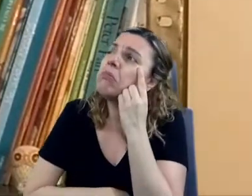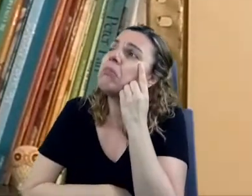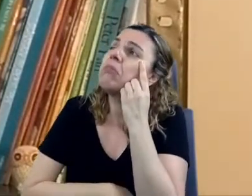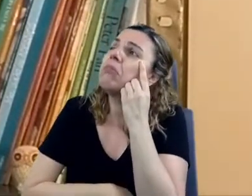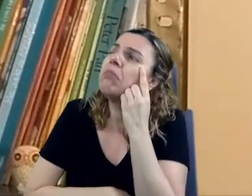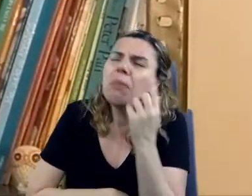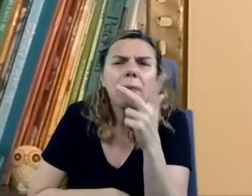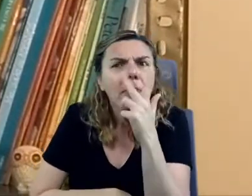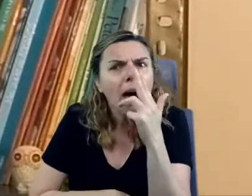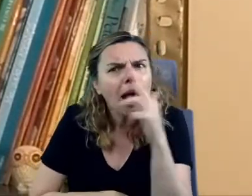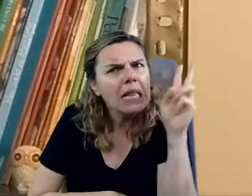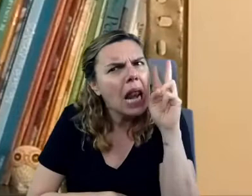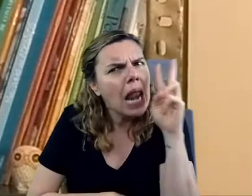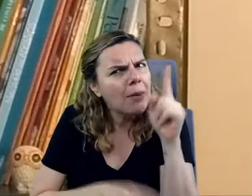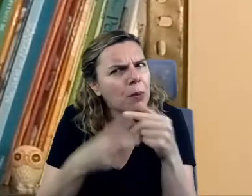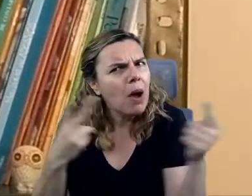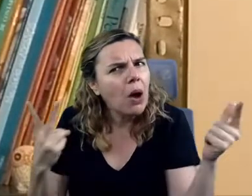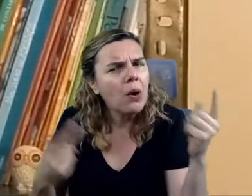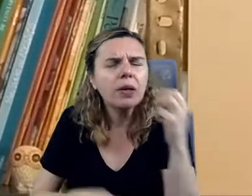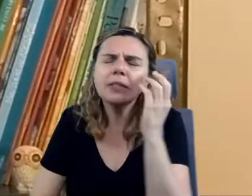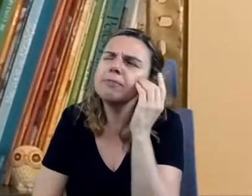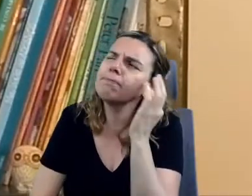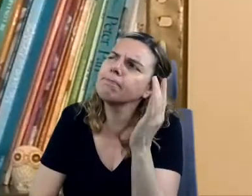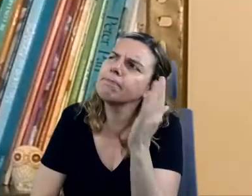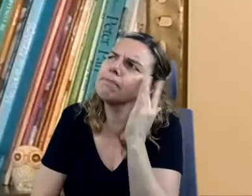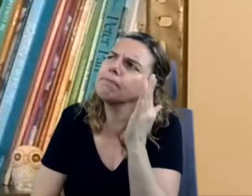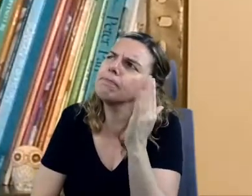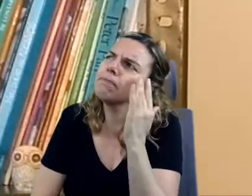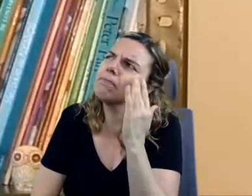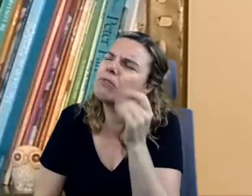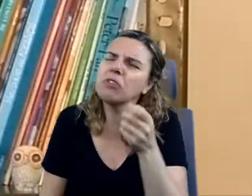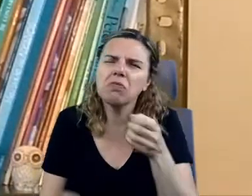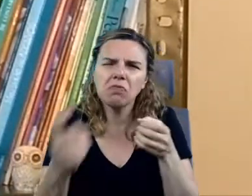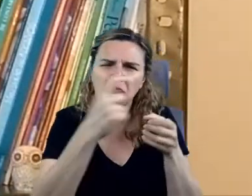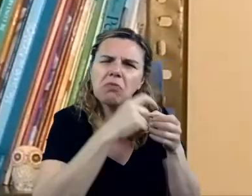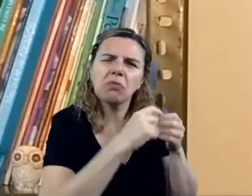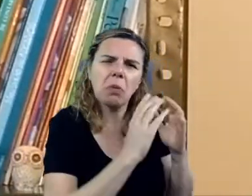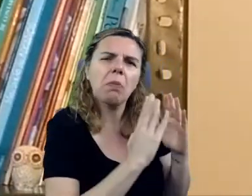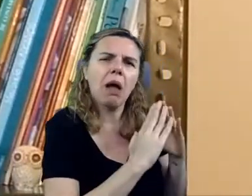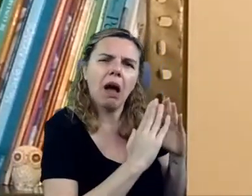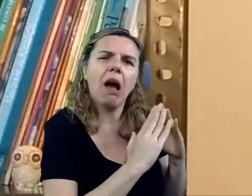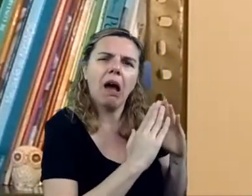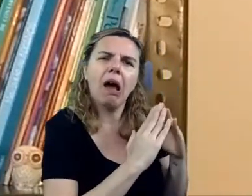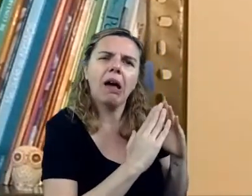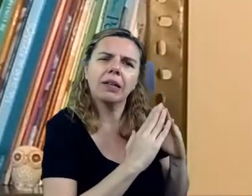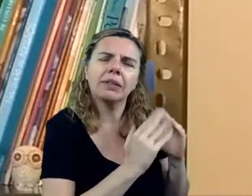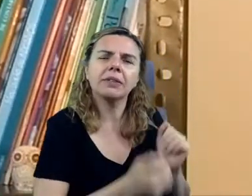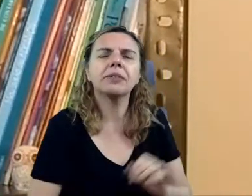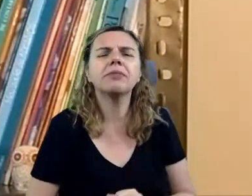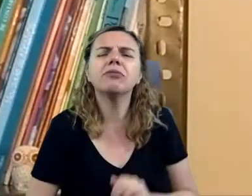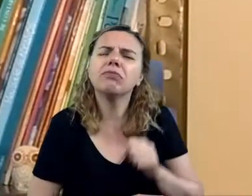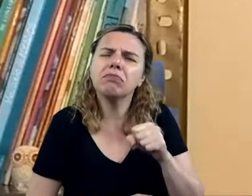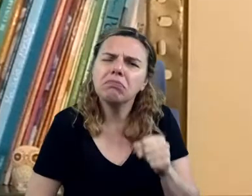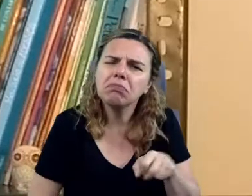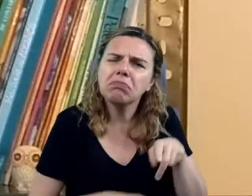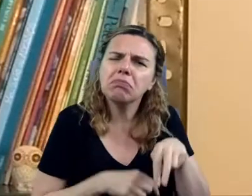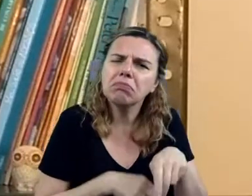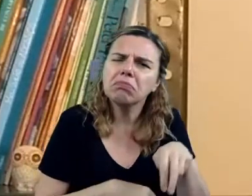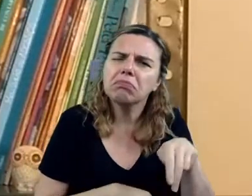Suspirou, recordando alguma coisa. Pensativa, foi para casa, caminhando